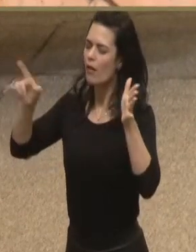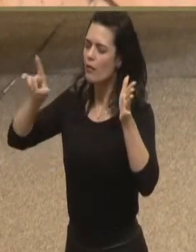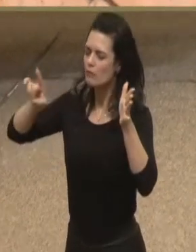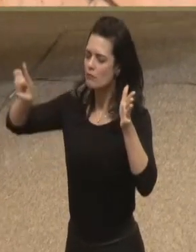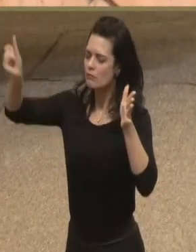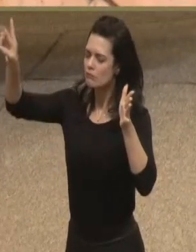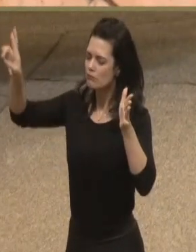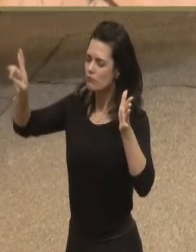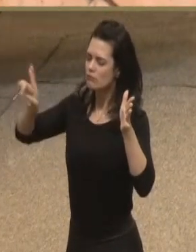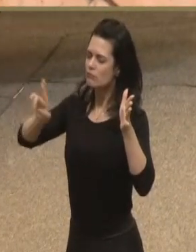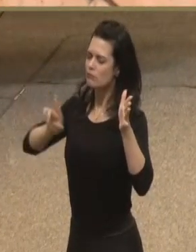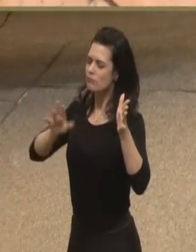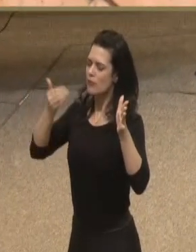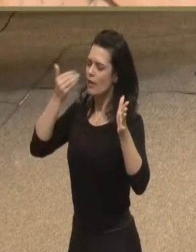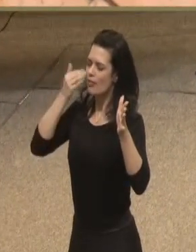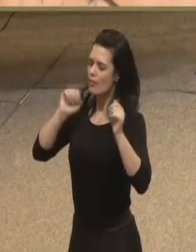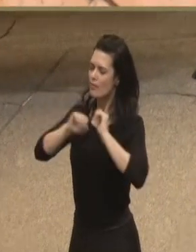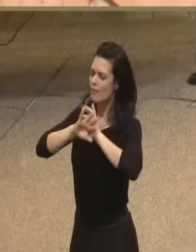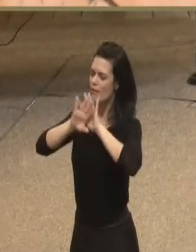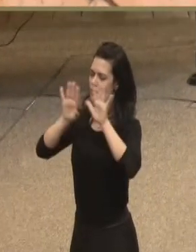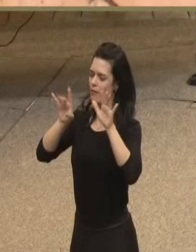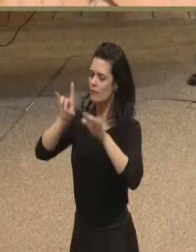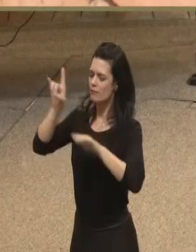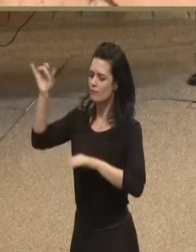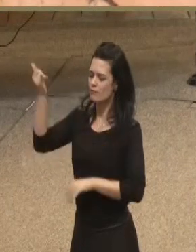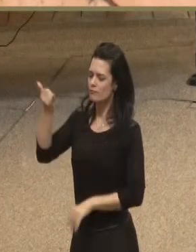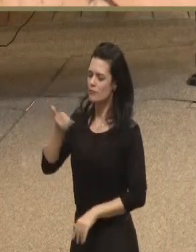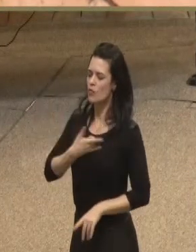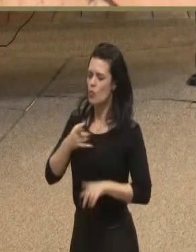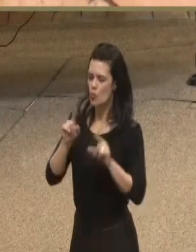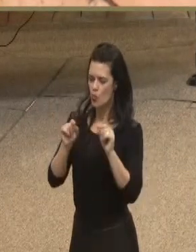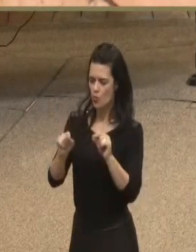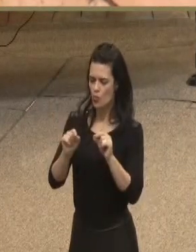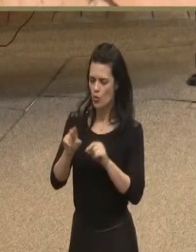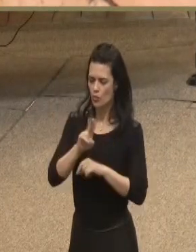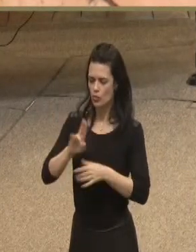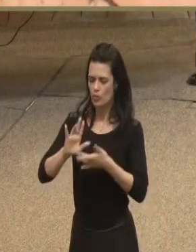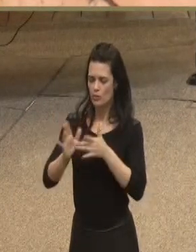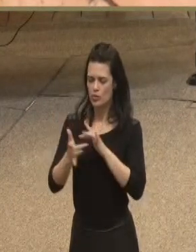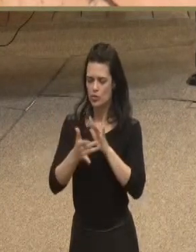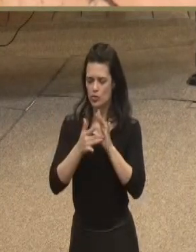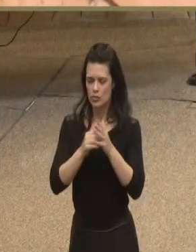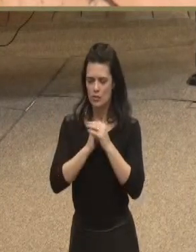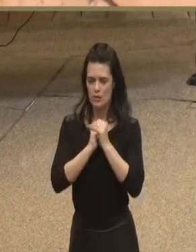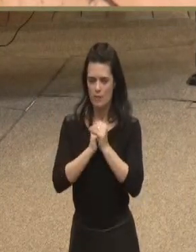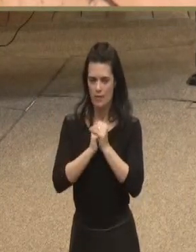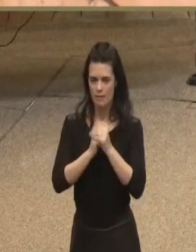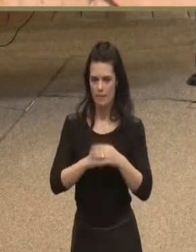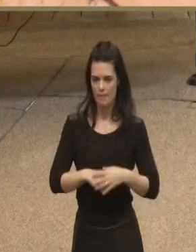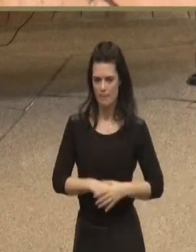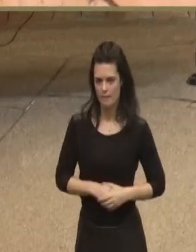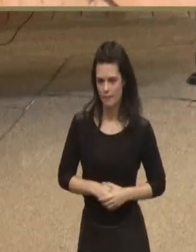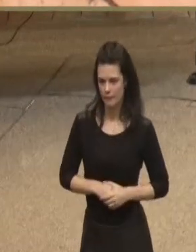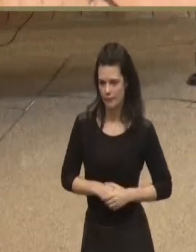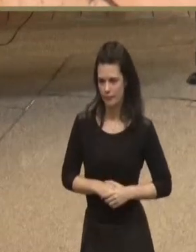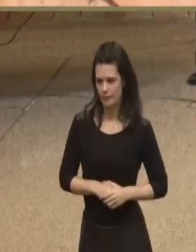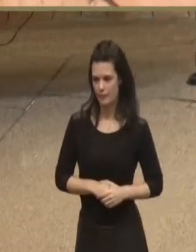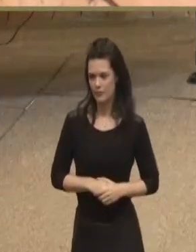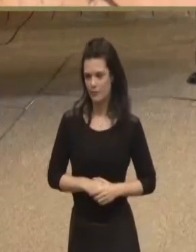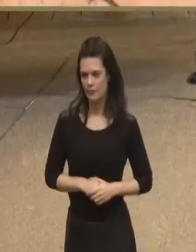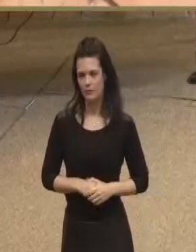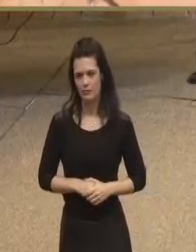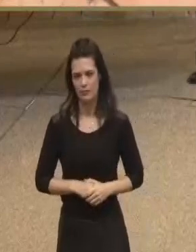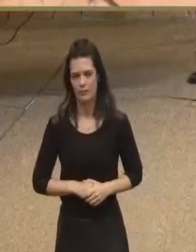ouçamos e entendamos a tua palavra. Em nome de Jesus. Amém. Por favor,